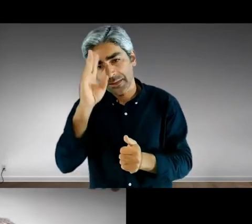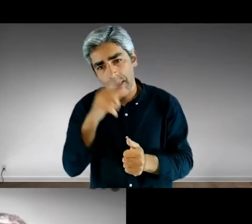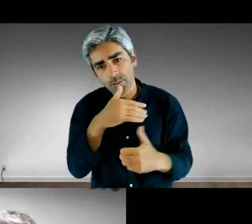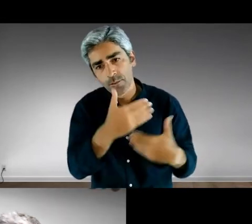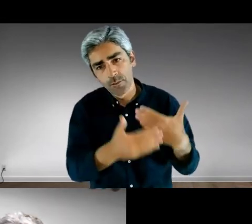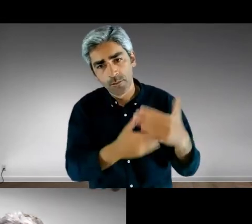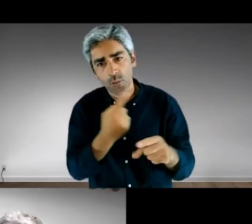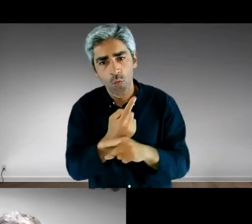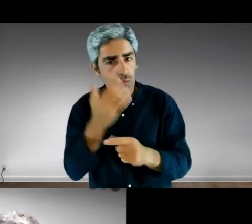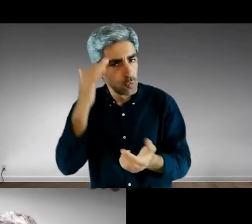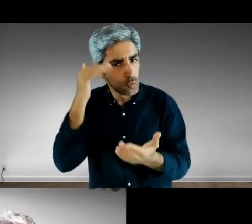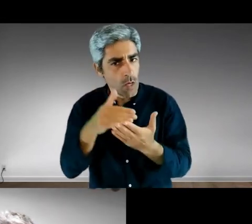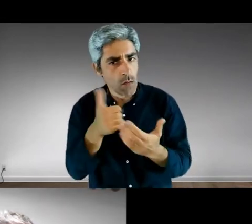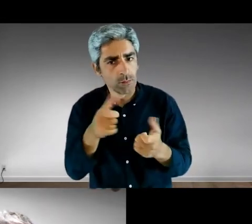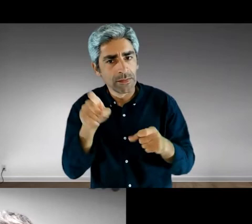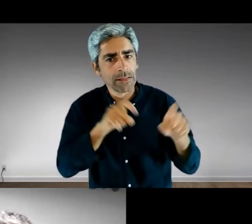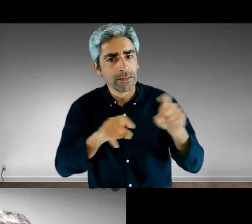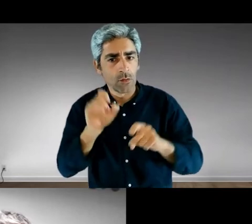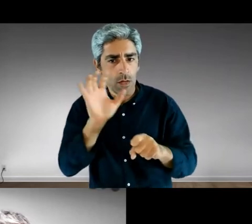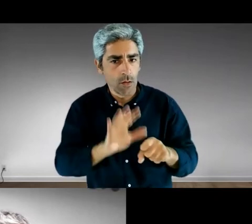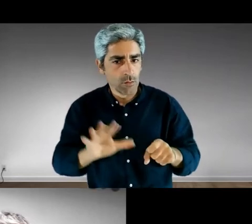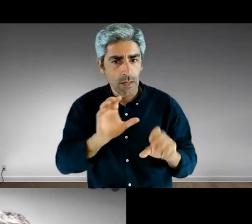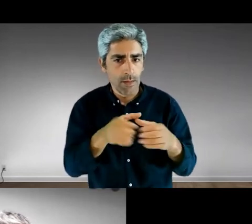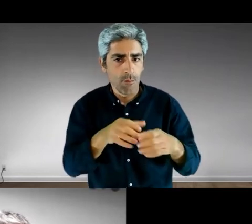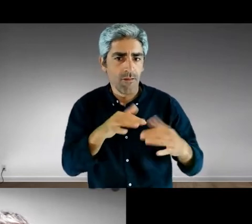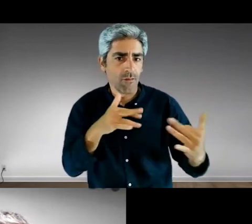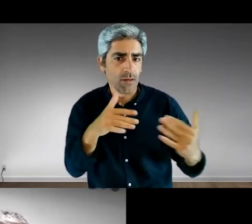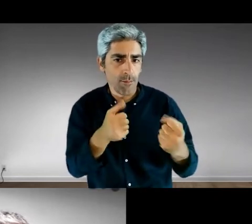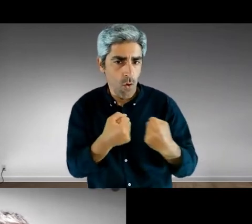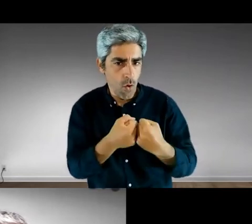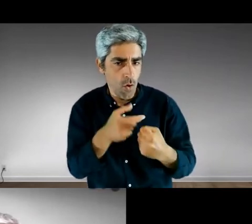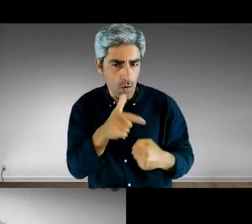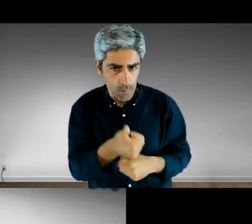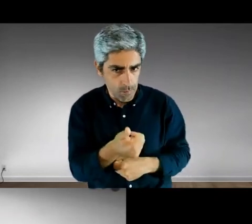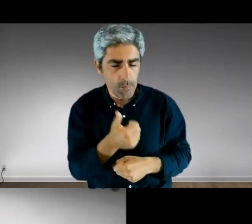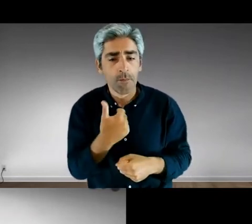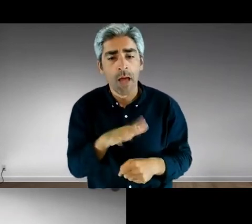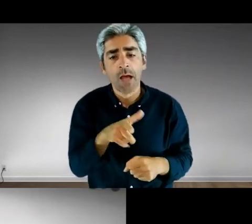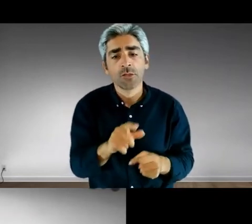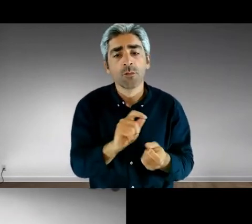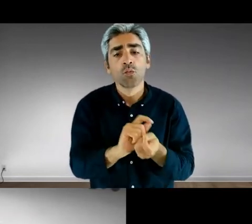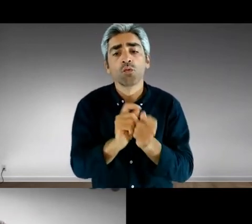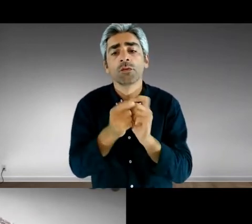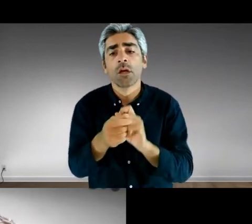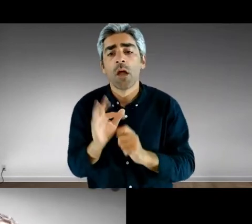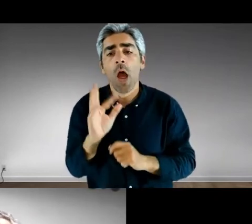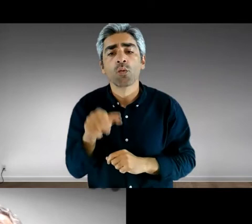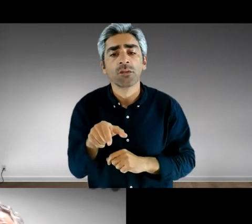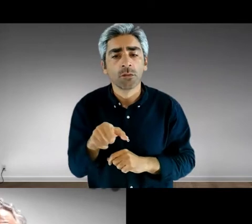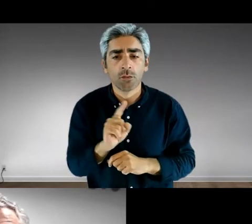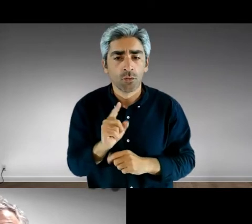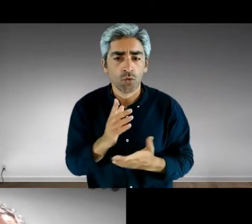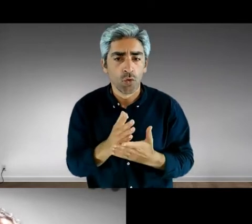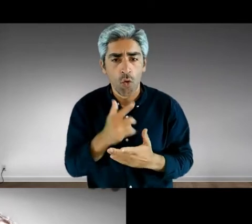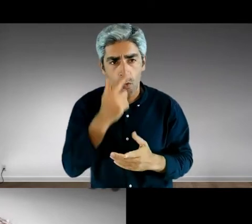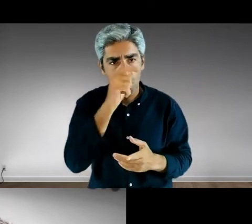par dos resultados da Seleção Nacional, da equipa de futebol. Mas toda esta mudança não ocorreu porque nós temos apenas um conjunto de